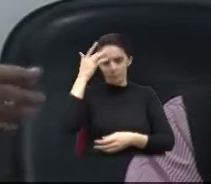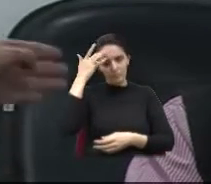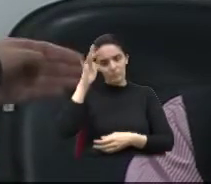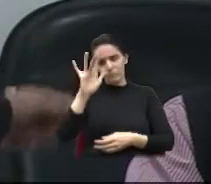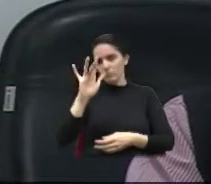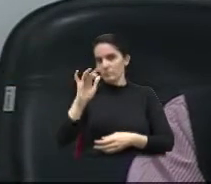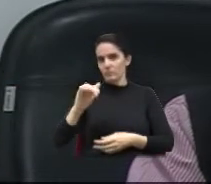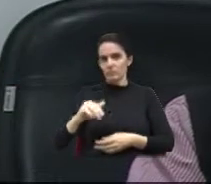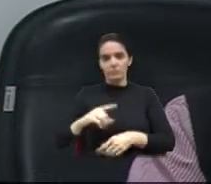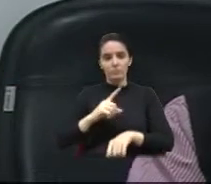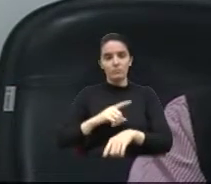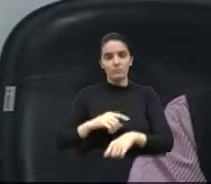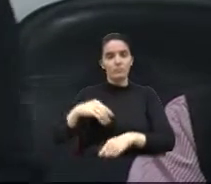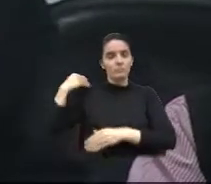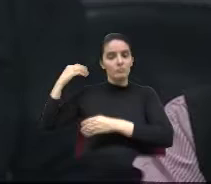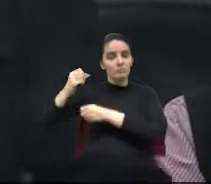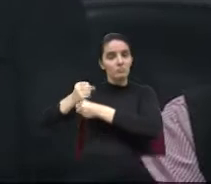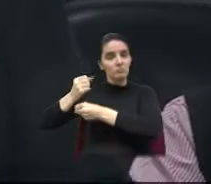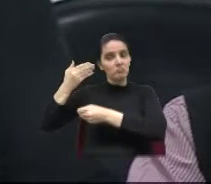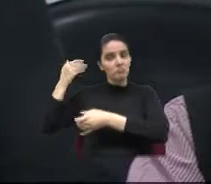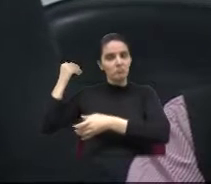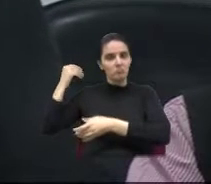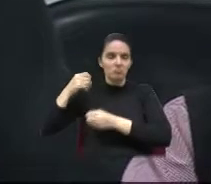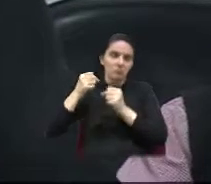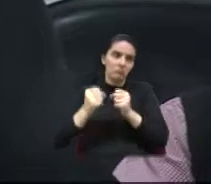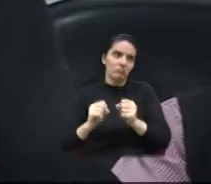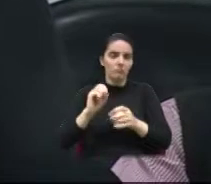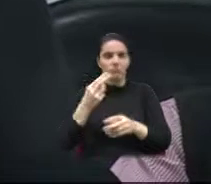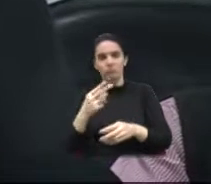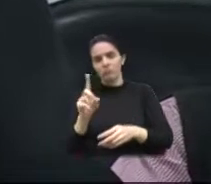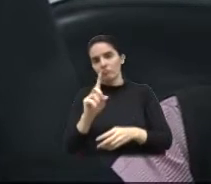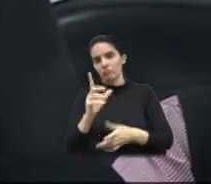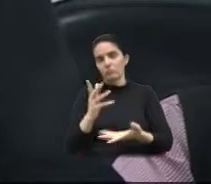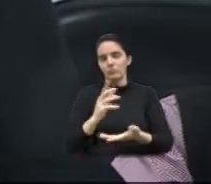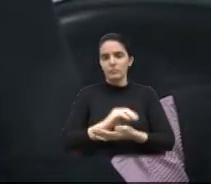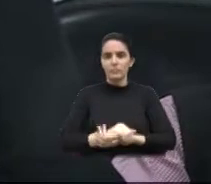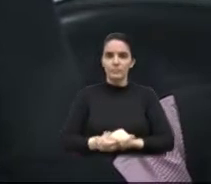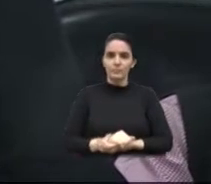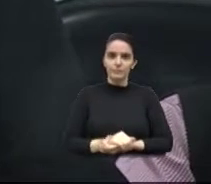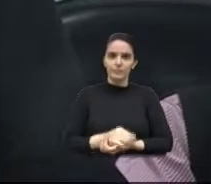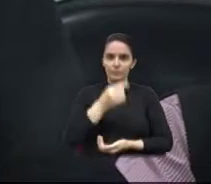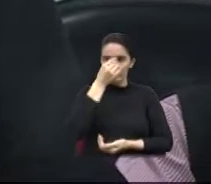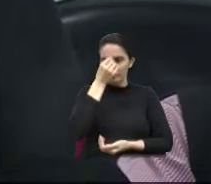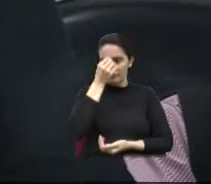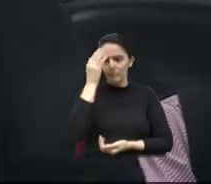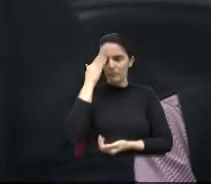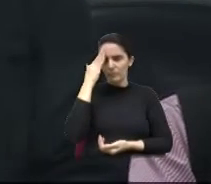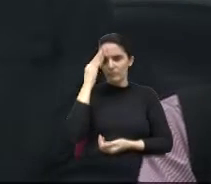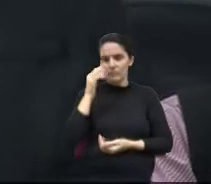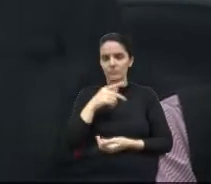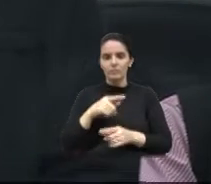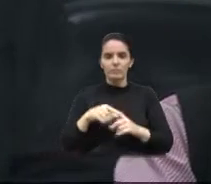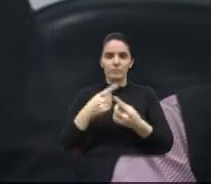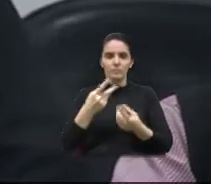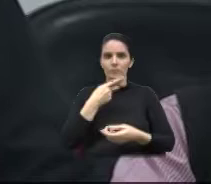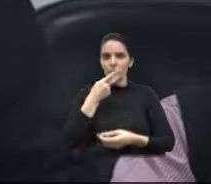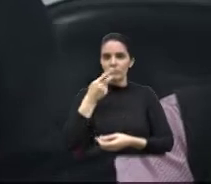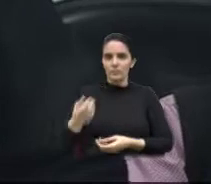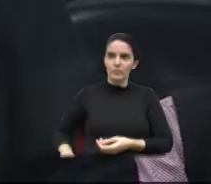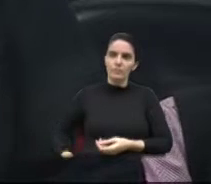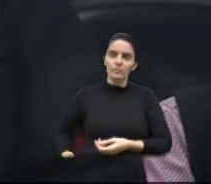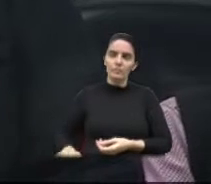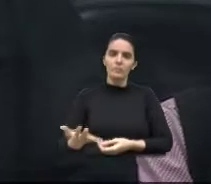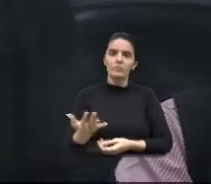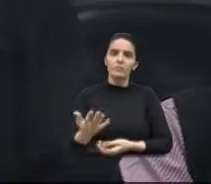até mais estudado esses assuntos. Então, ficar falando que gastou, das dificuldades de hoje,